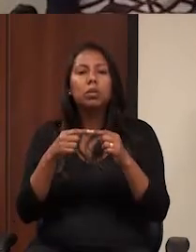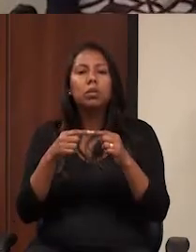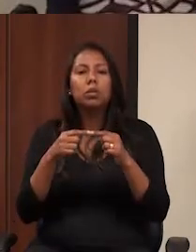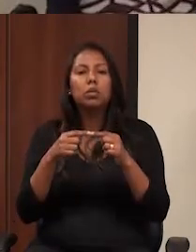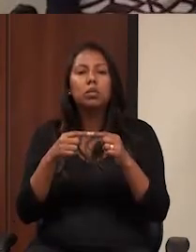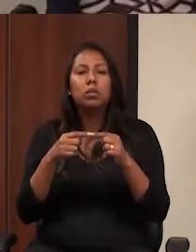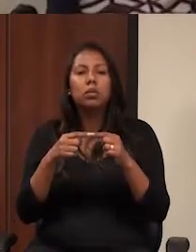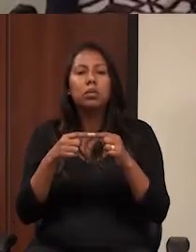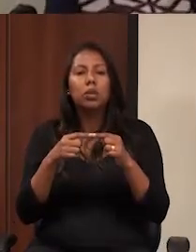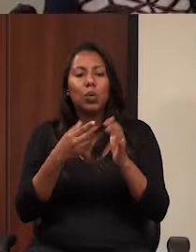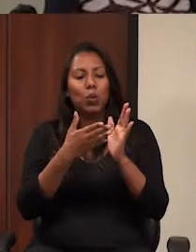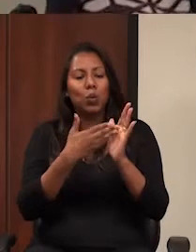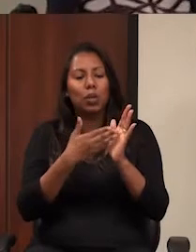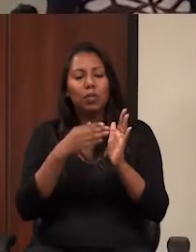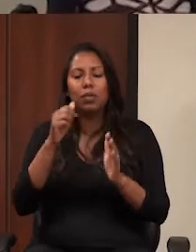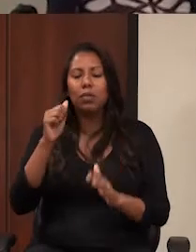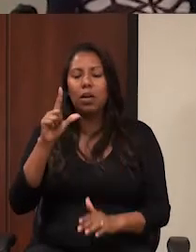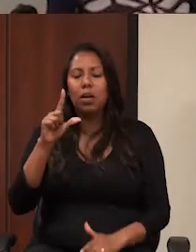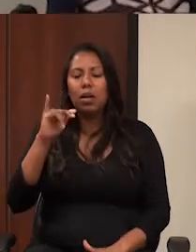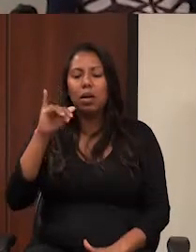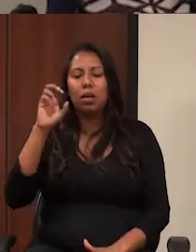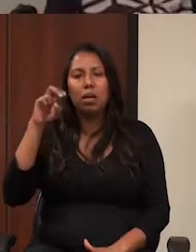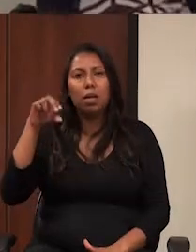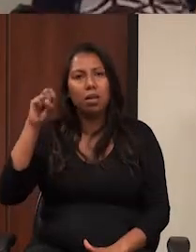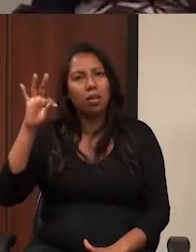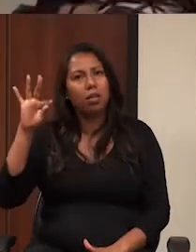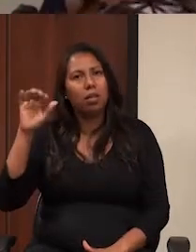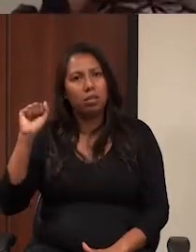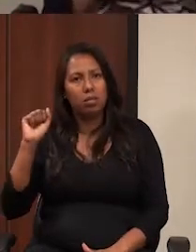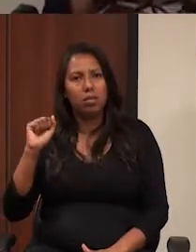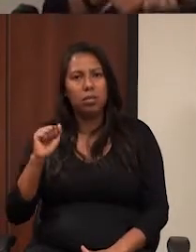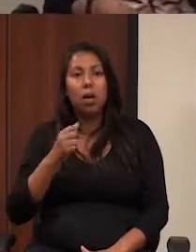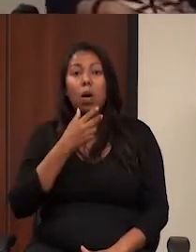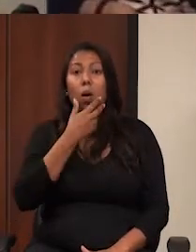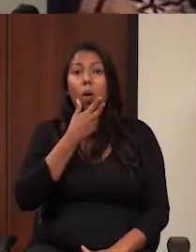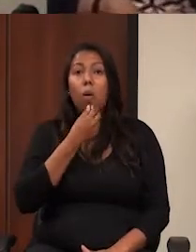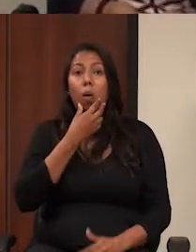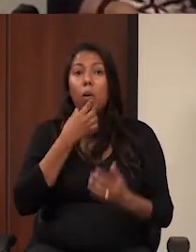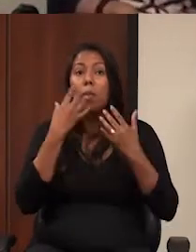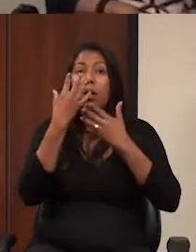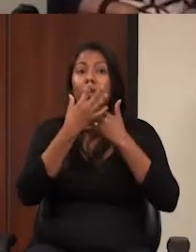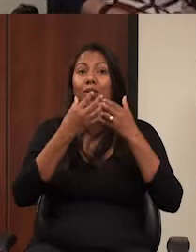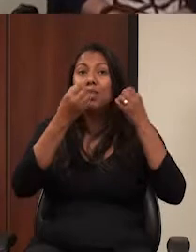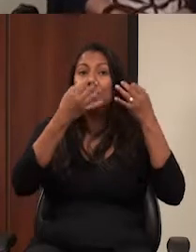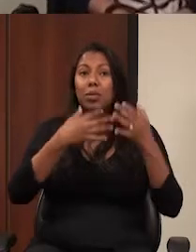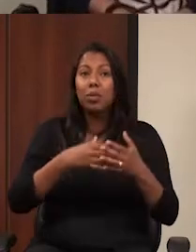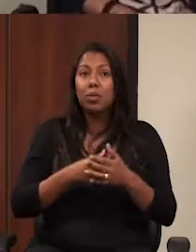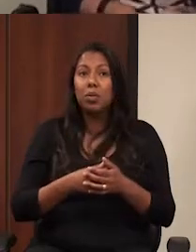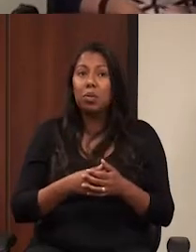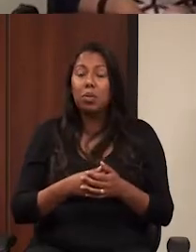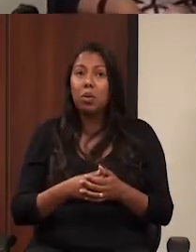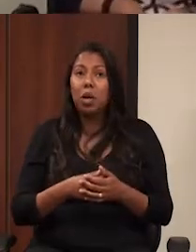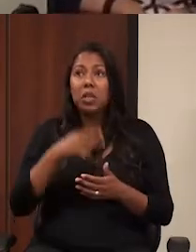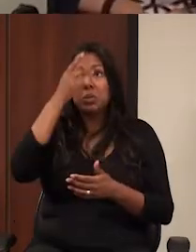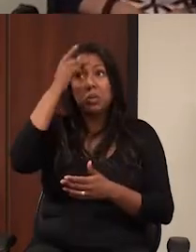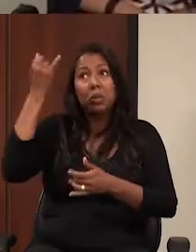do alienista, né? Já dizia o grande cantor Ney Matogrosso, dizem que sou louco por pensar assim, mas